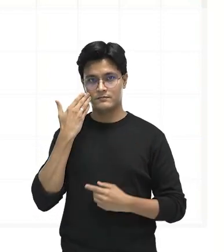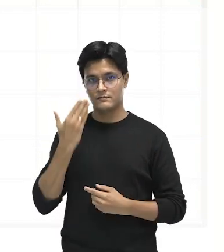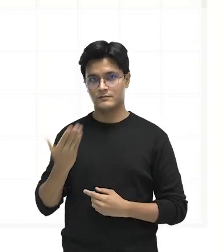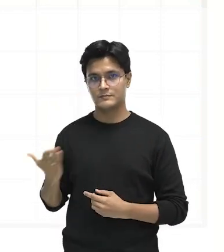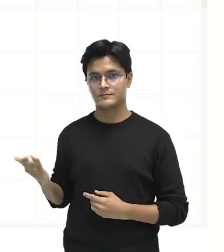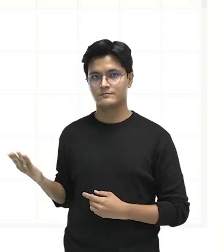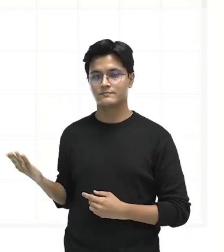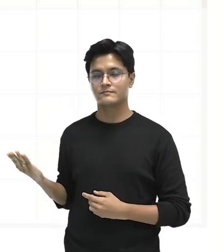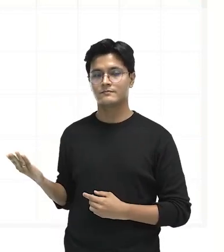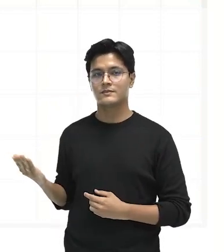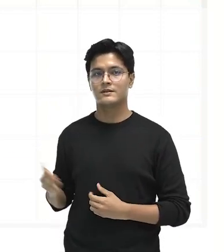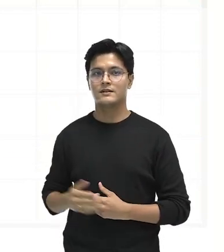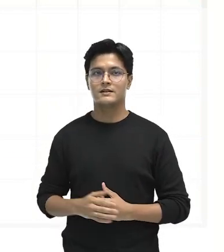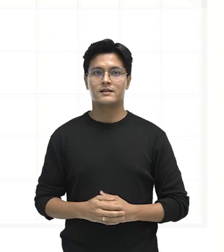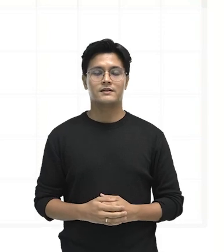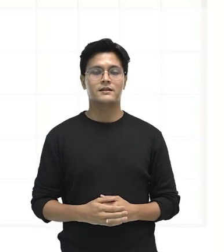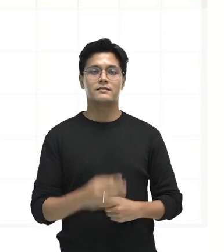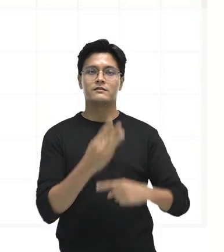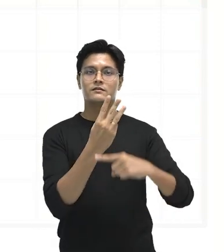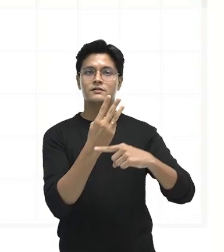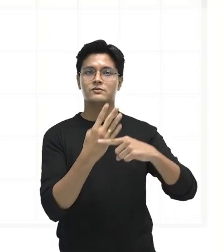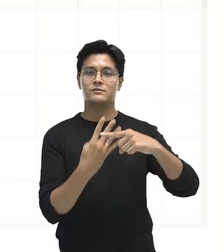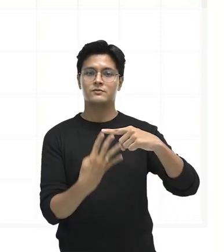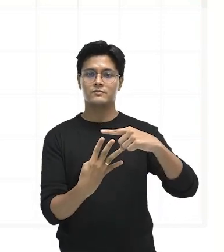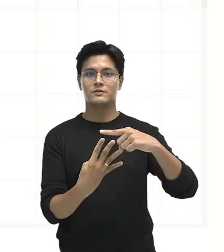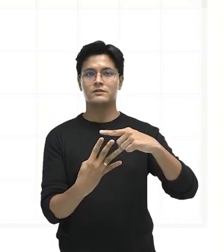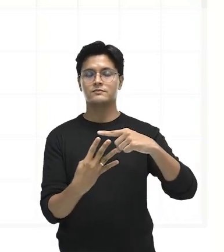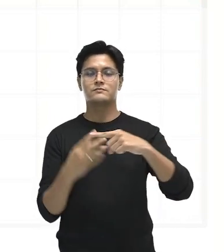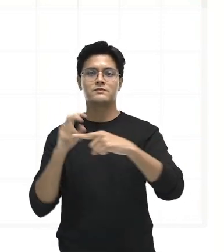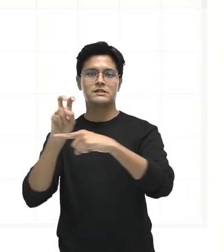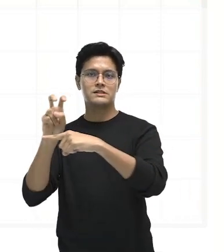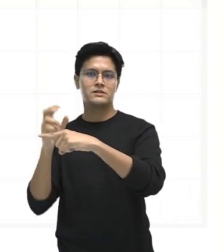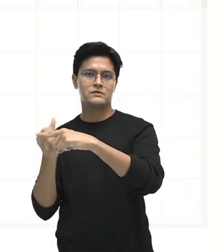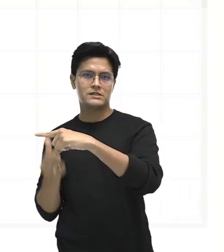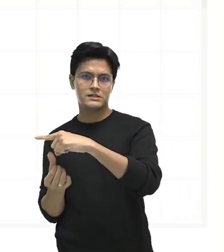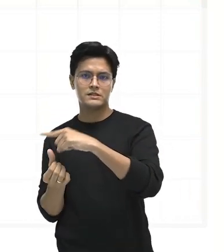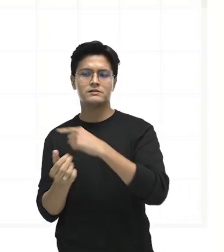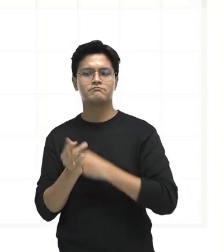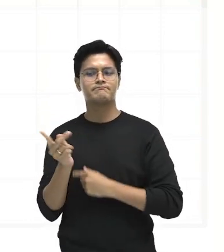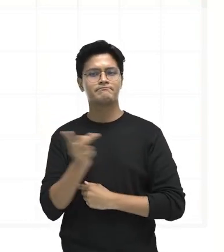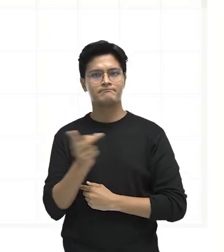3 sobre 4 e 5 sobre 6, né? Quem é maior?